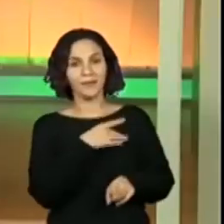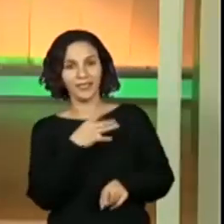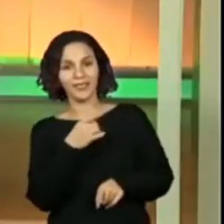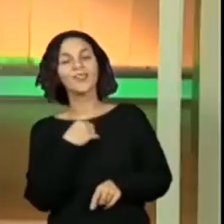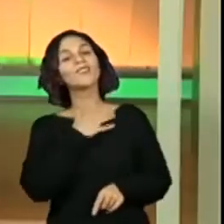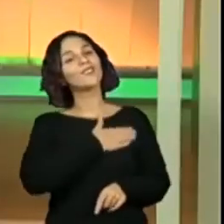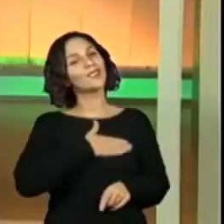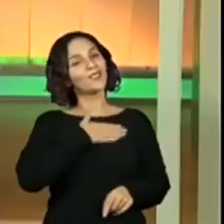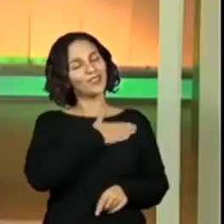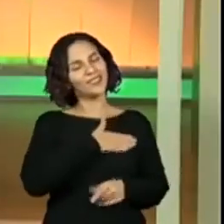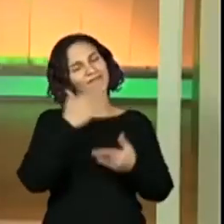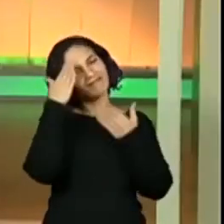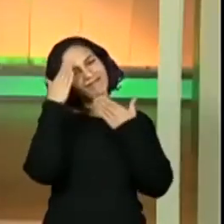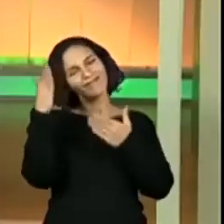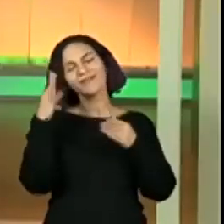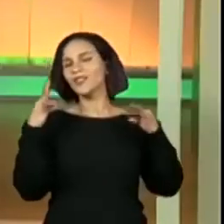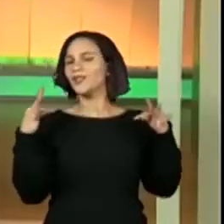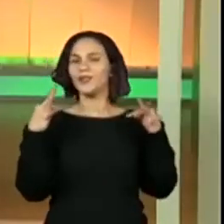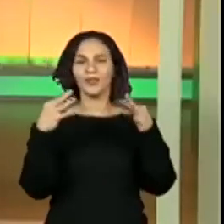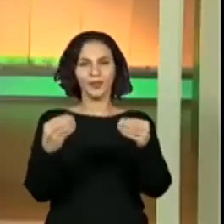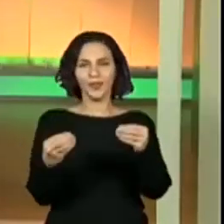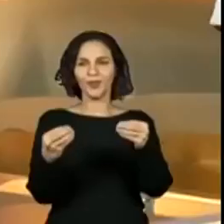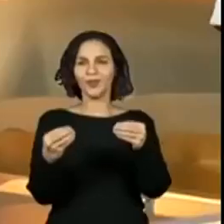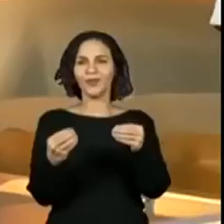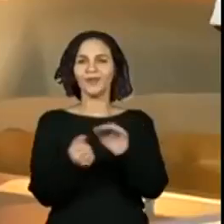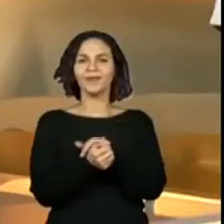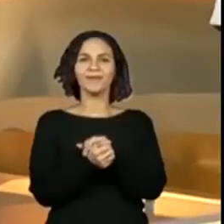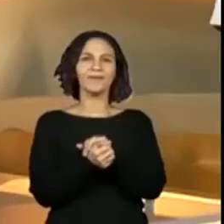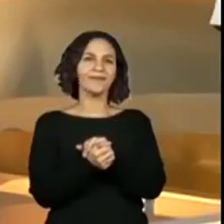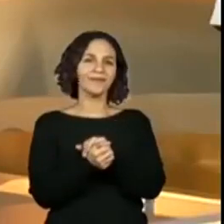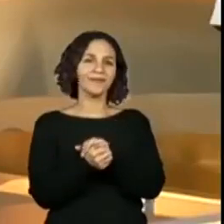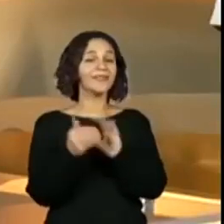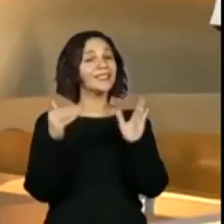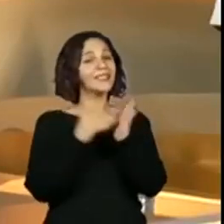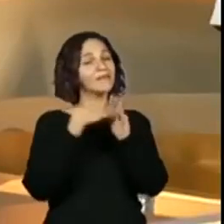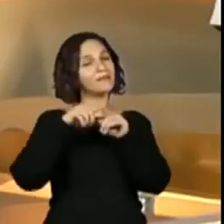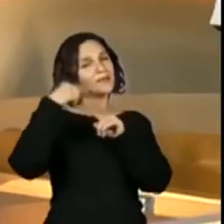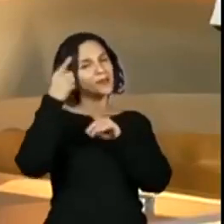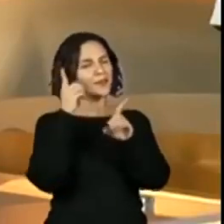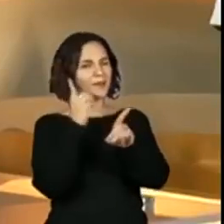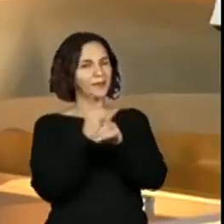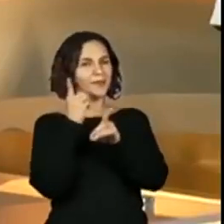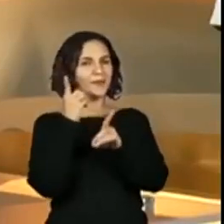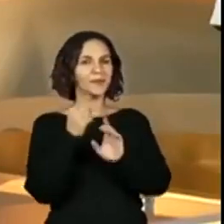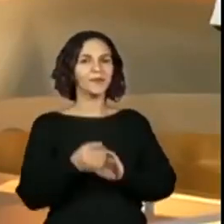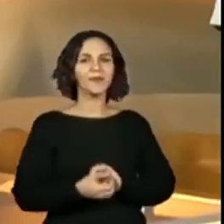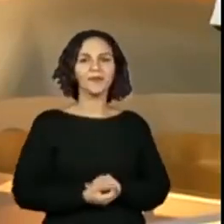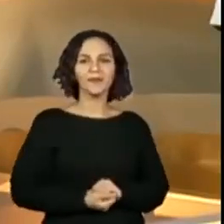Gostei bastante, agradeço a todos e até um próximo encontro.